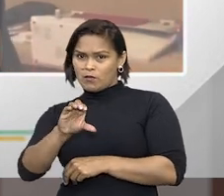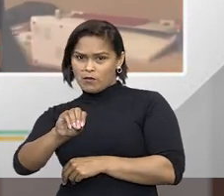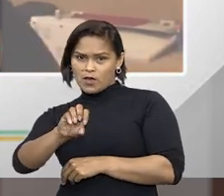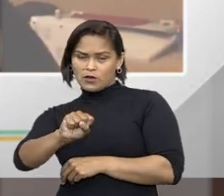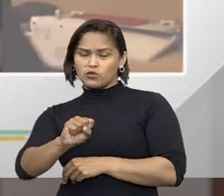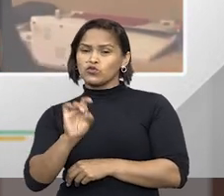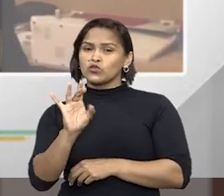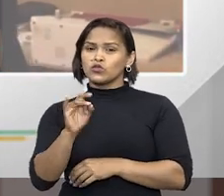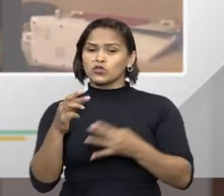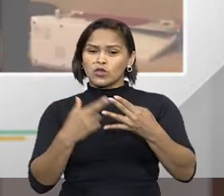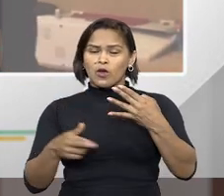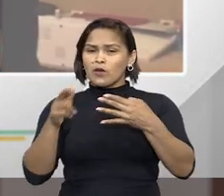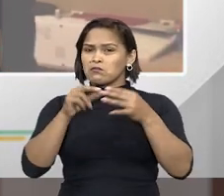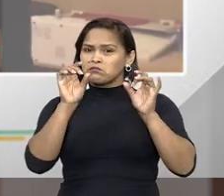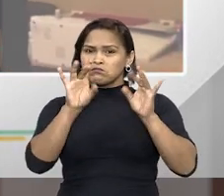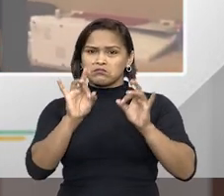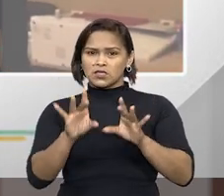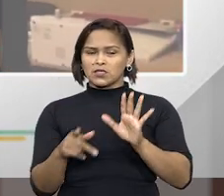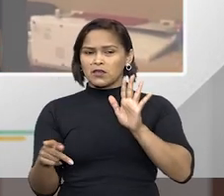si, com todas